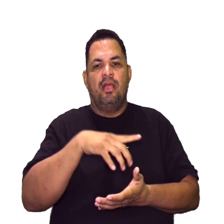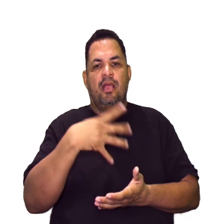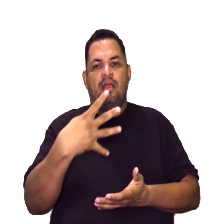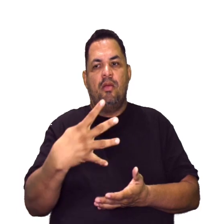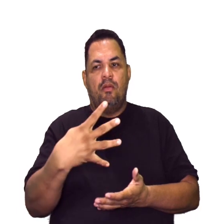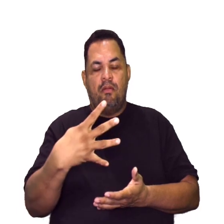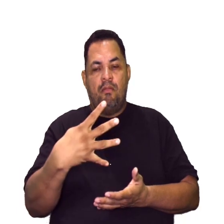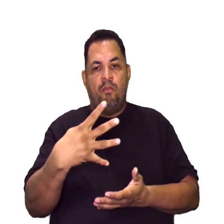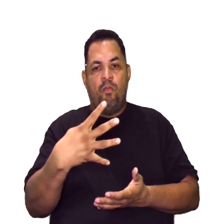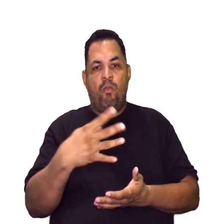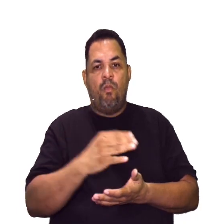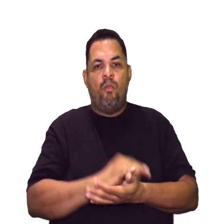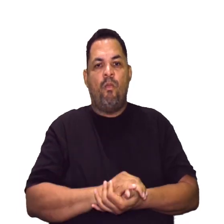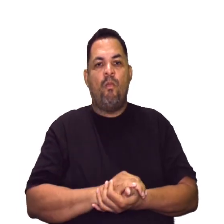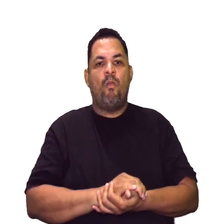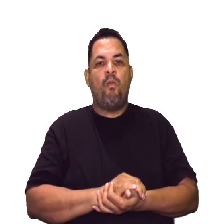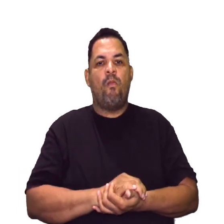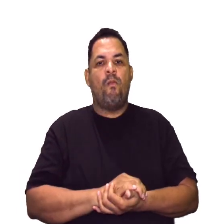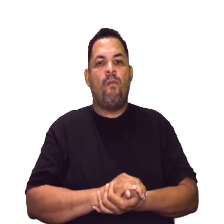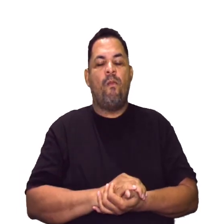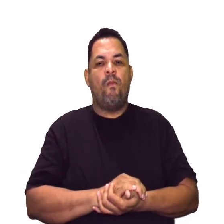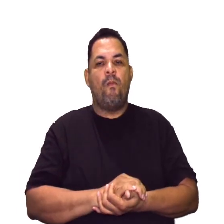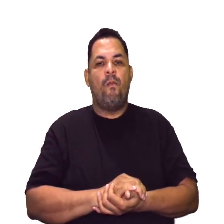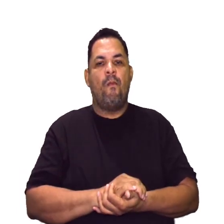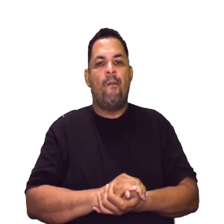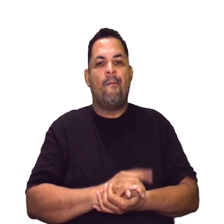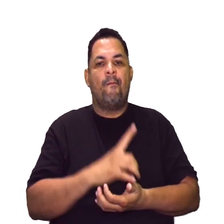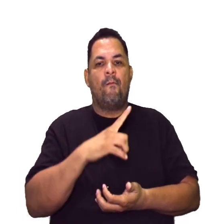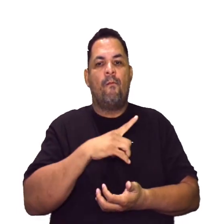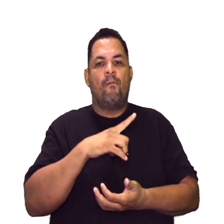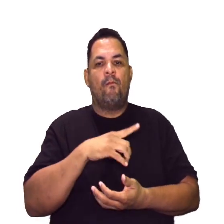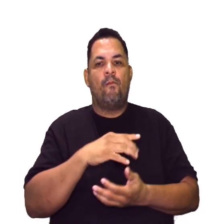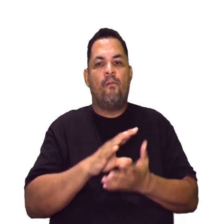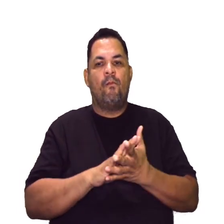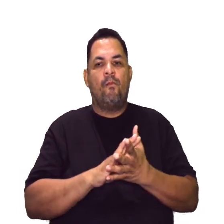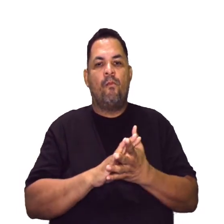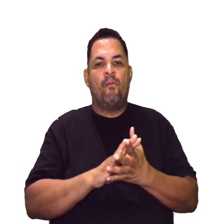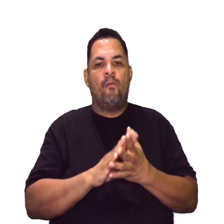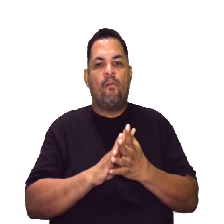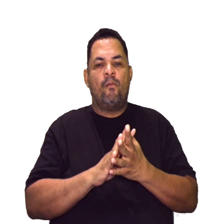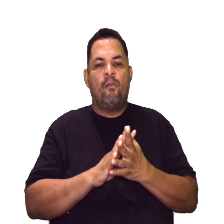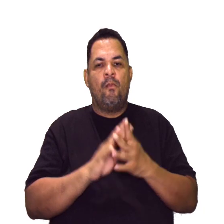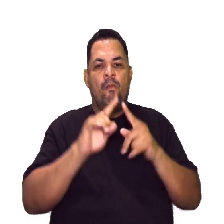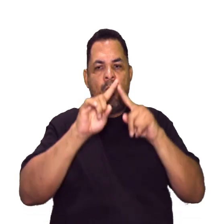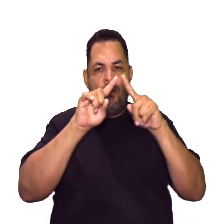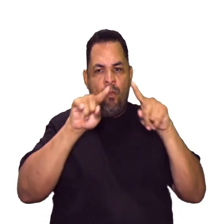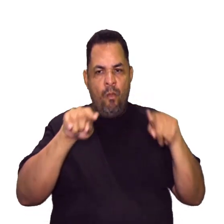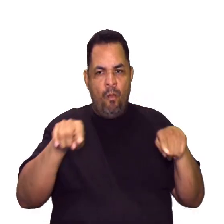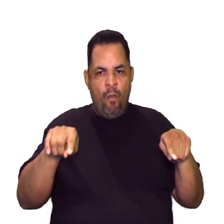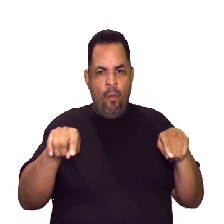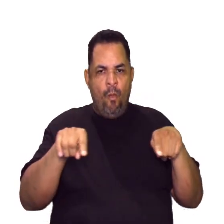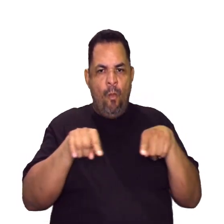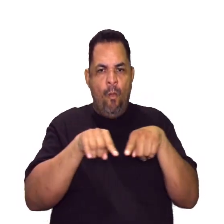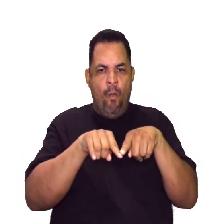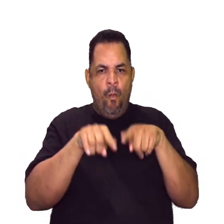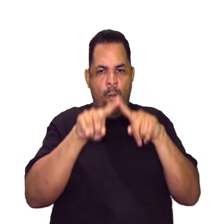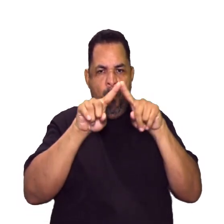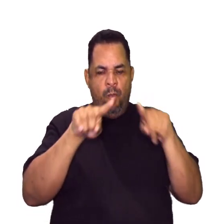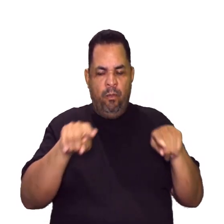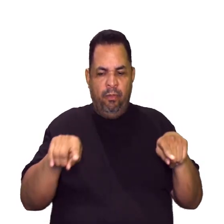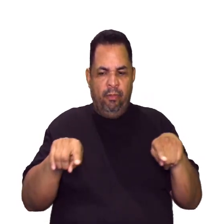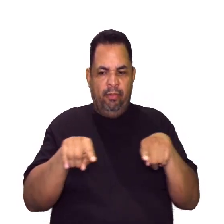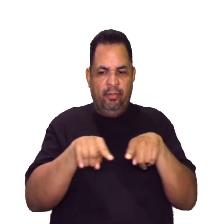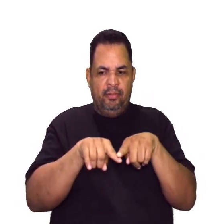átomos, independente de carbono, é lógico. Então, você tem uma forma trigonal plana, também chamamos